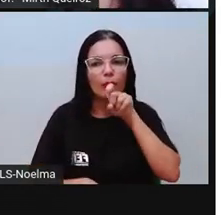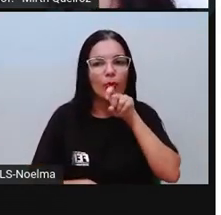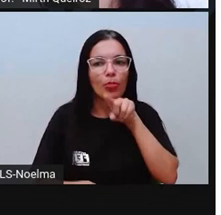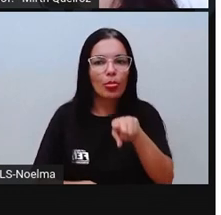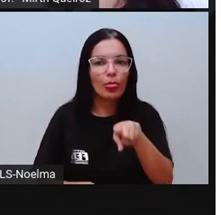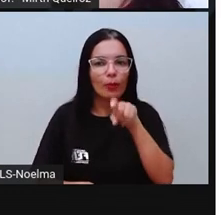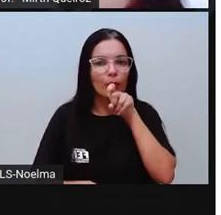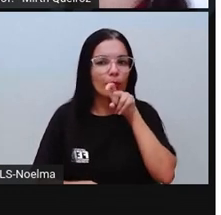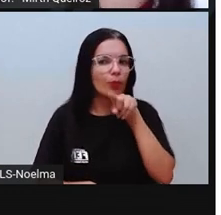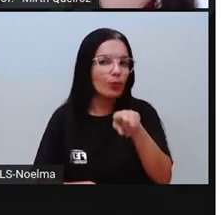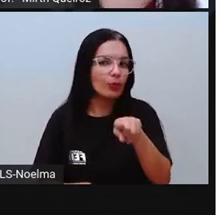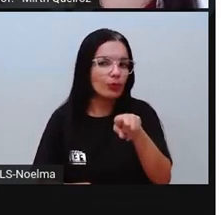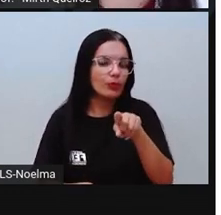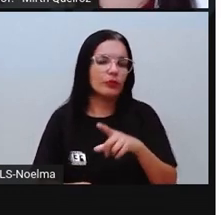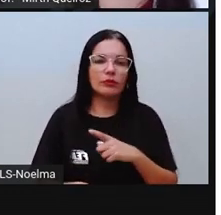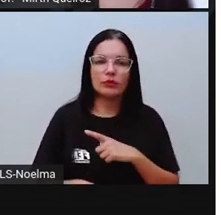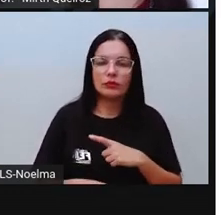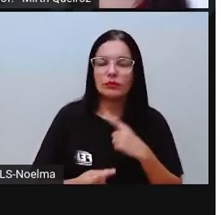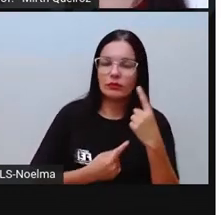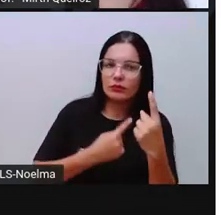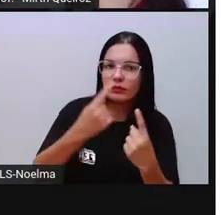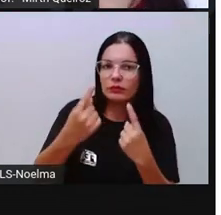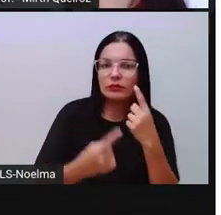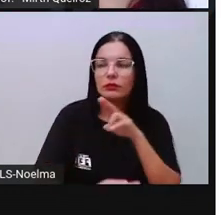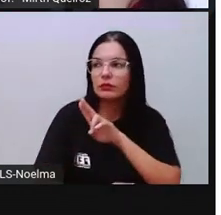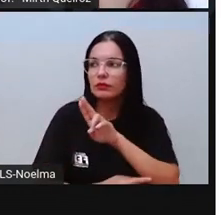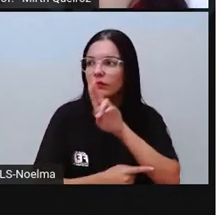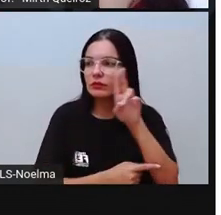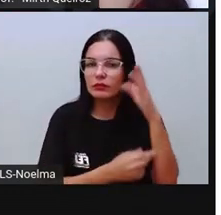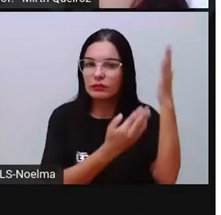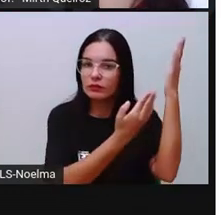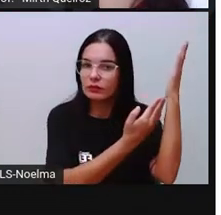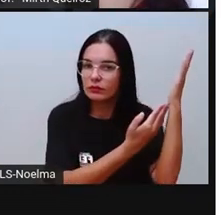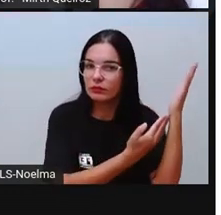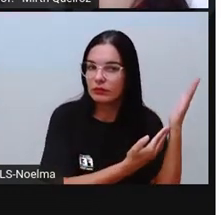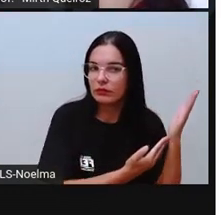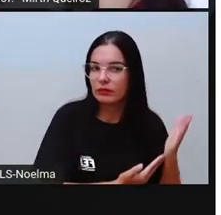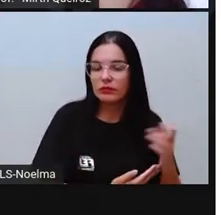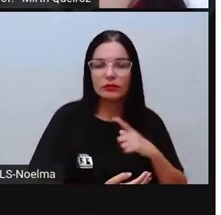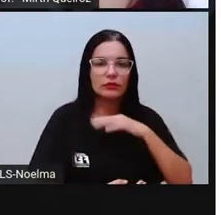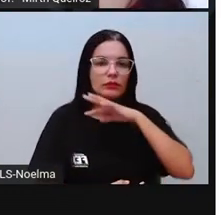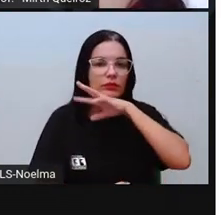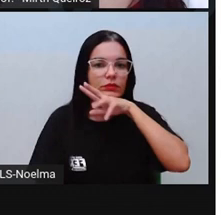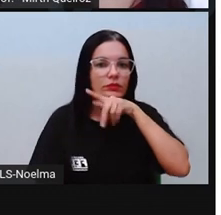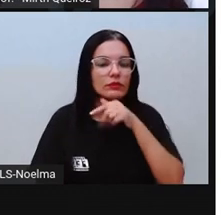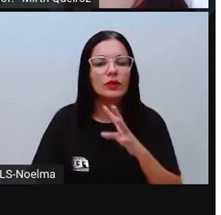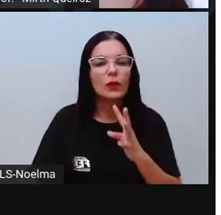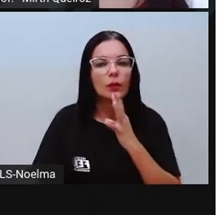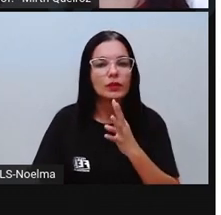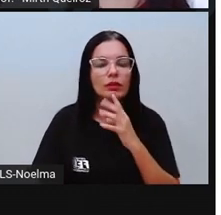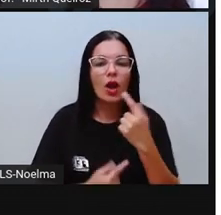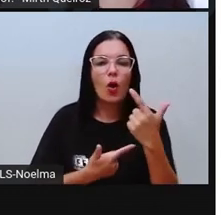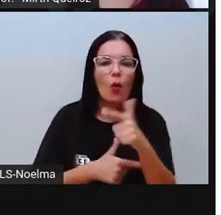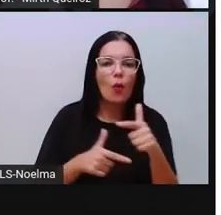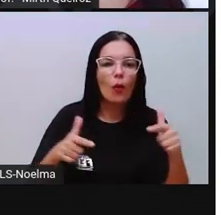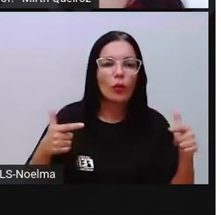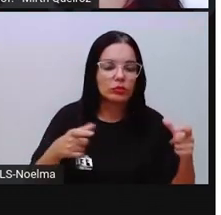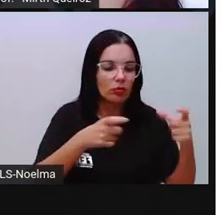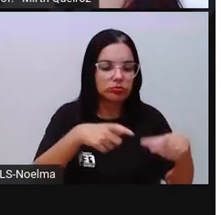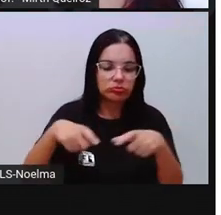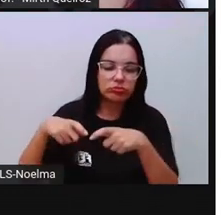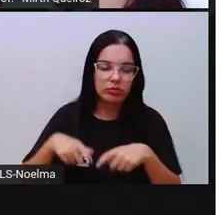iurumi, jurumi. São alguns dos nomes, né, que esse animal aí, ele é conhecido em outros locais aí